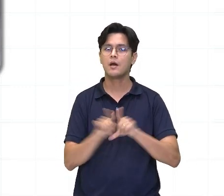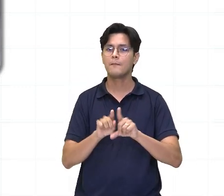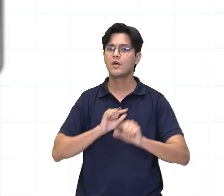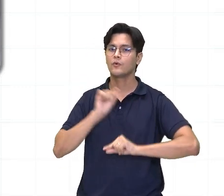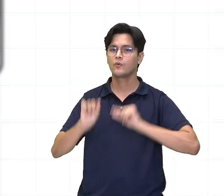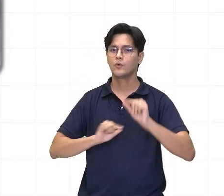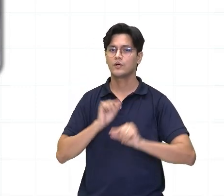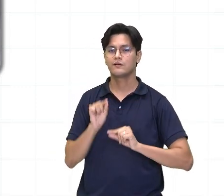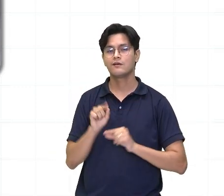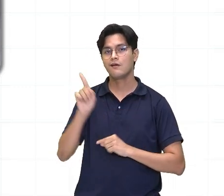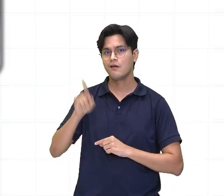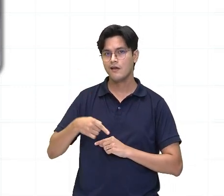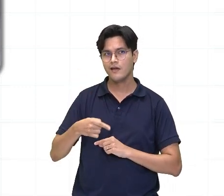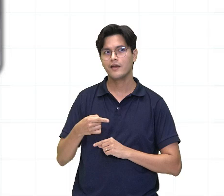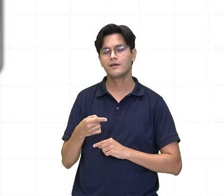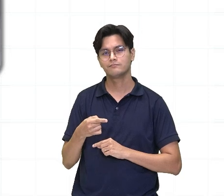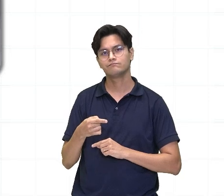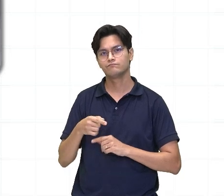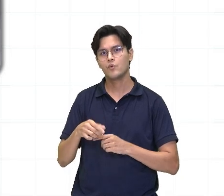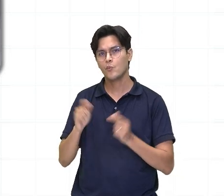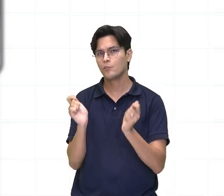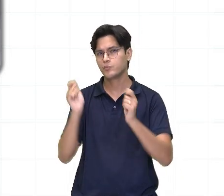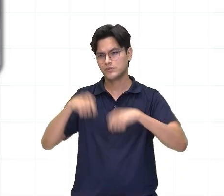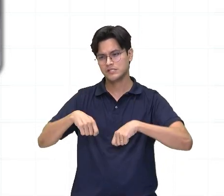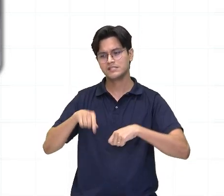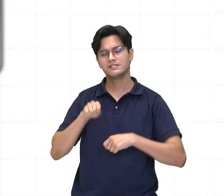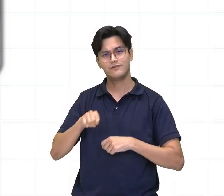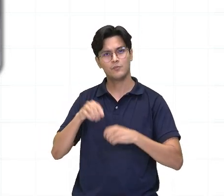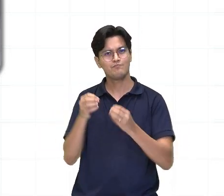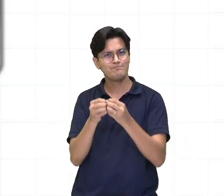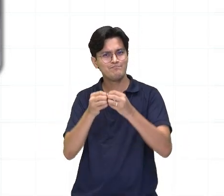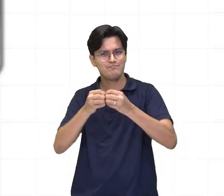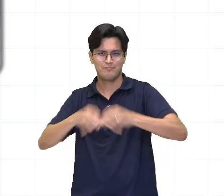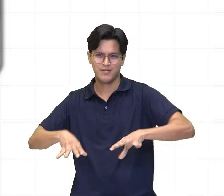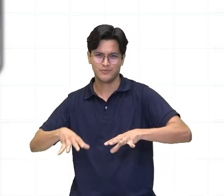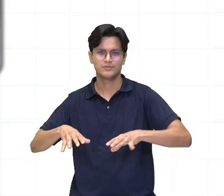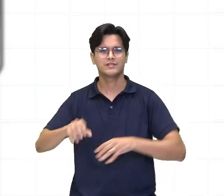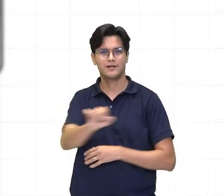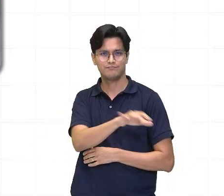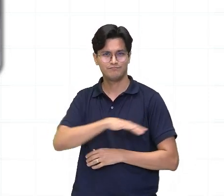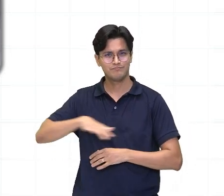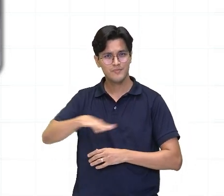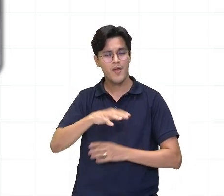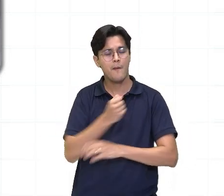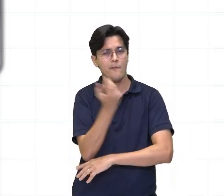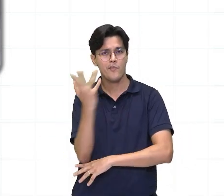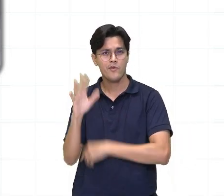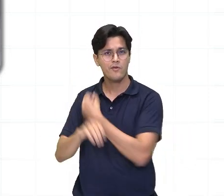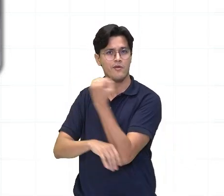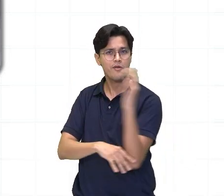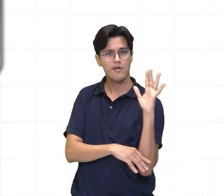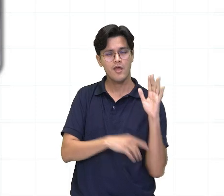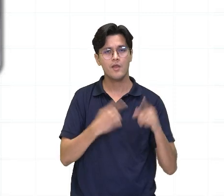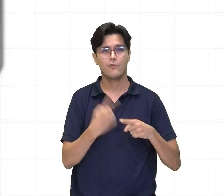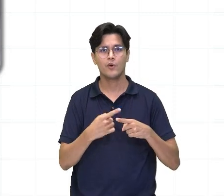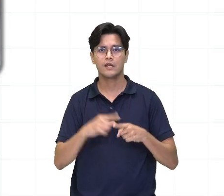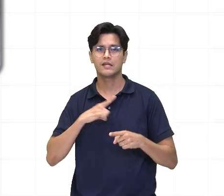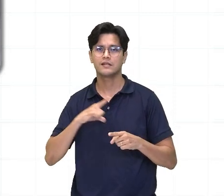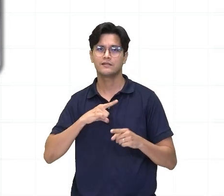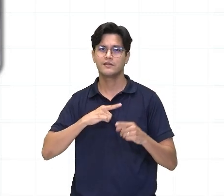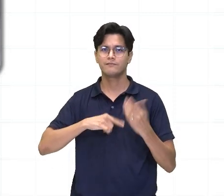ali, né, um vilão, porque também é um grande lixo, gera um grande lixo que tem grandes